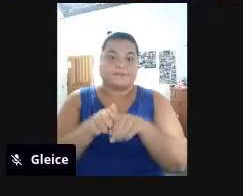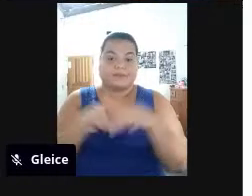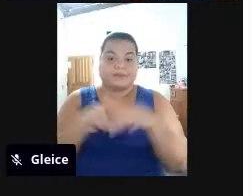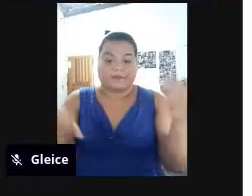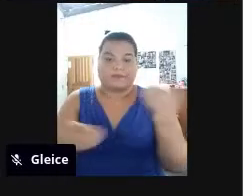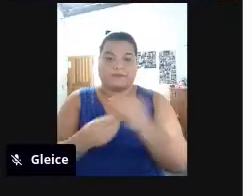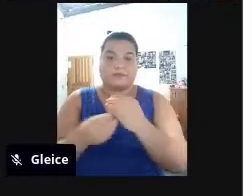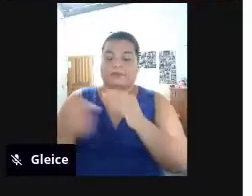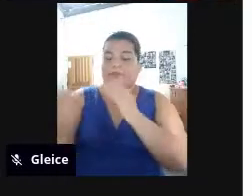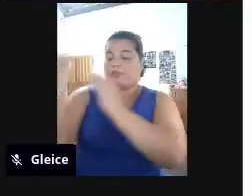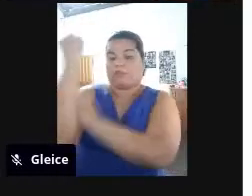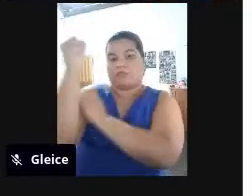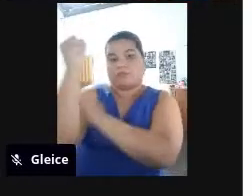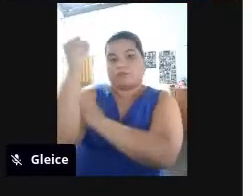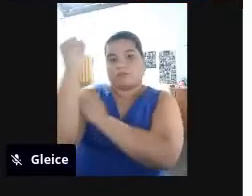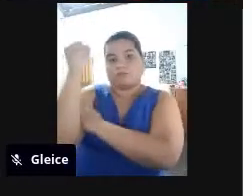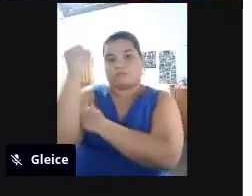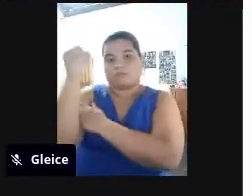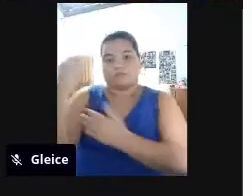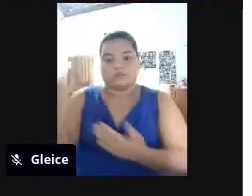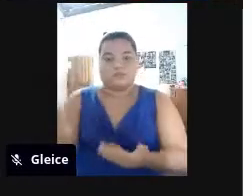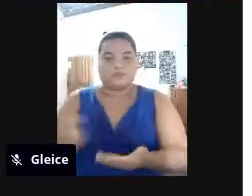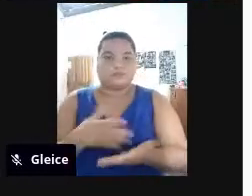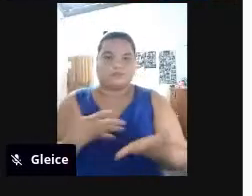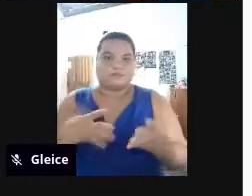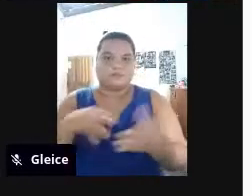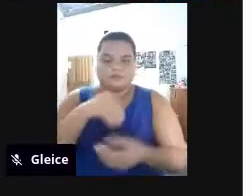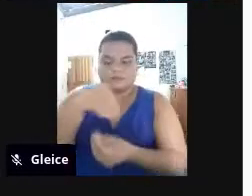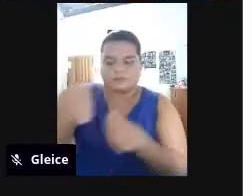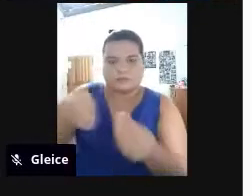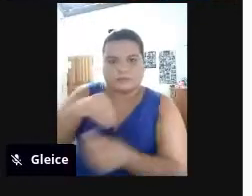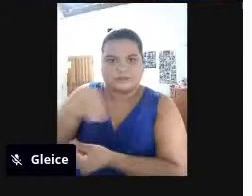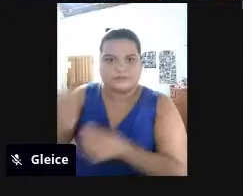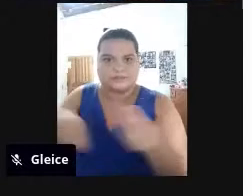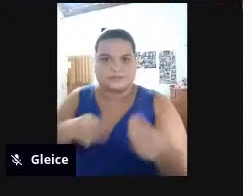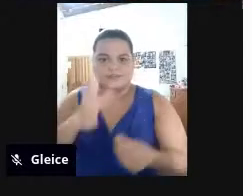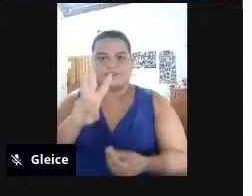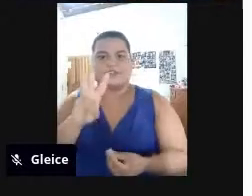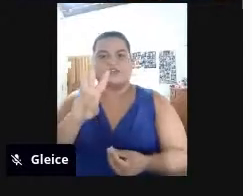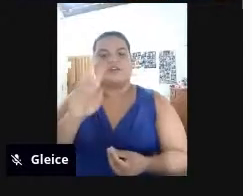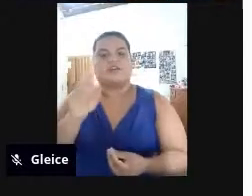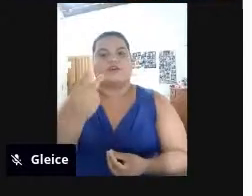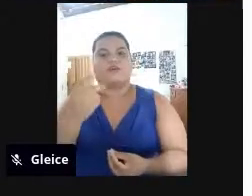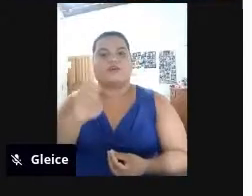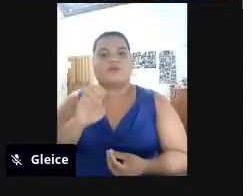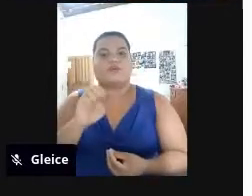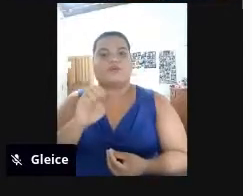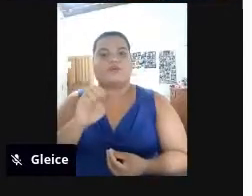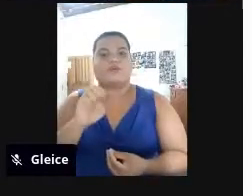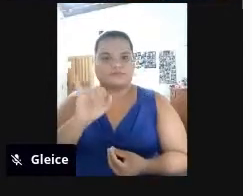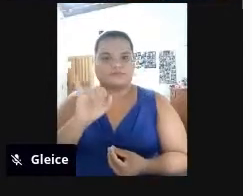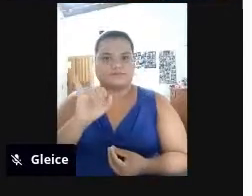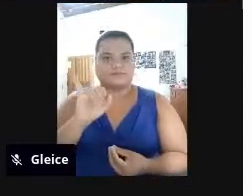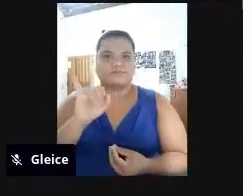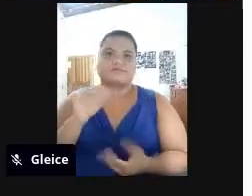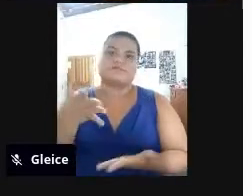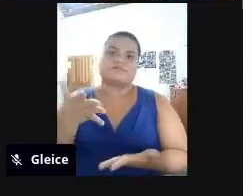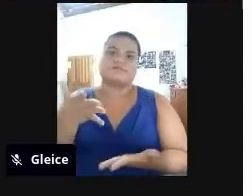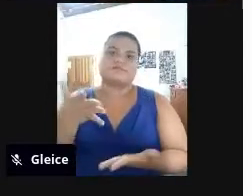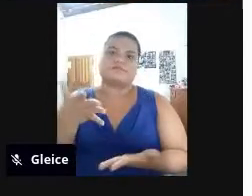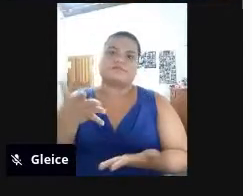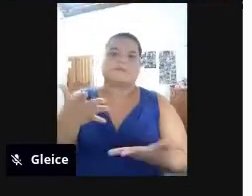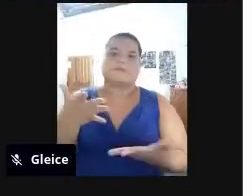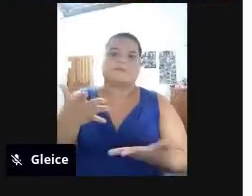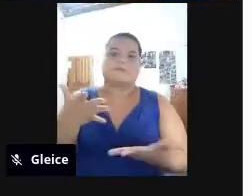for necessário, posso utilizar whey protein, que é proteína de soro do leite, posso utilizar albumina, proteína do